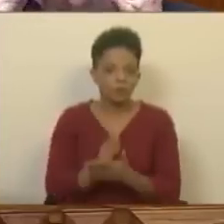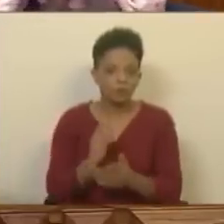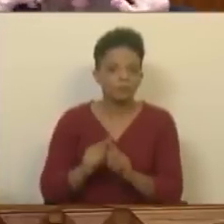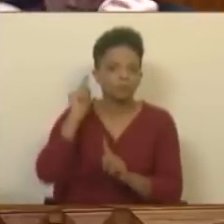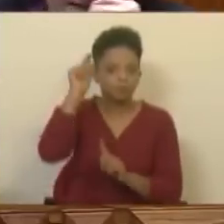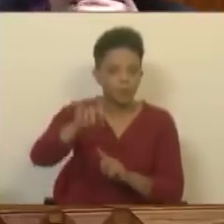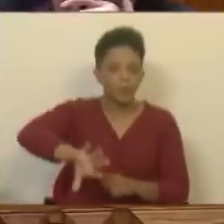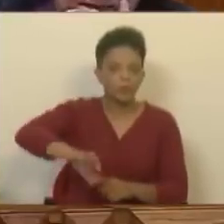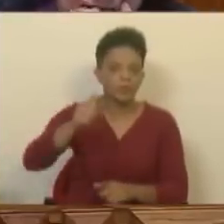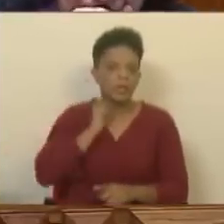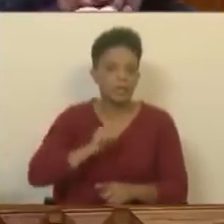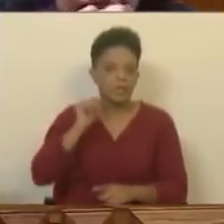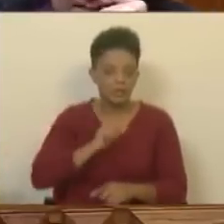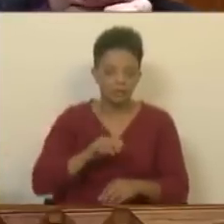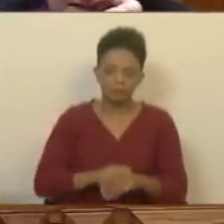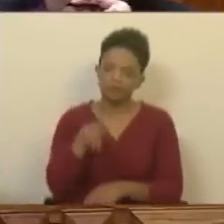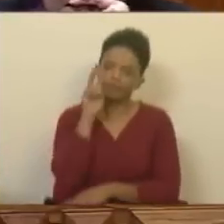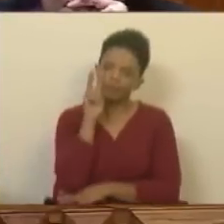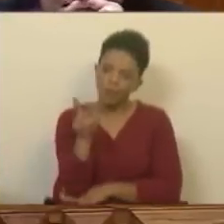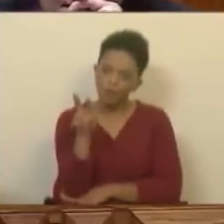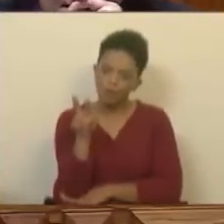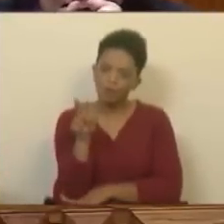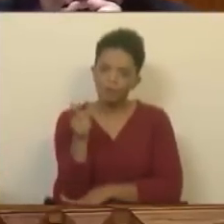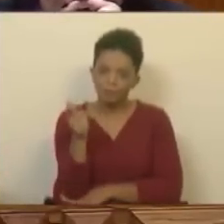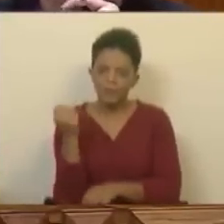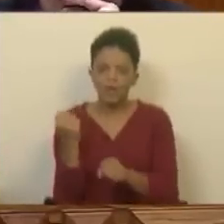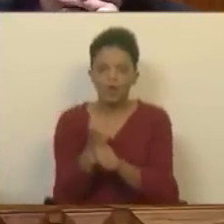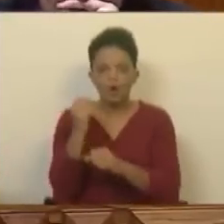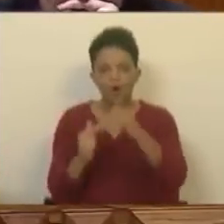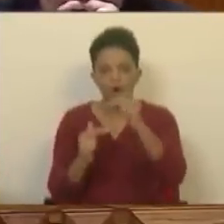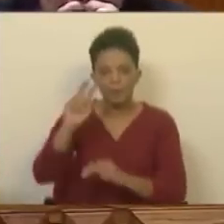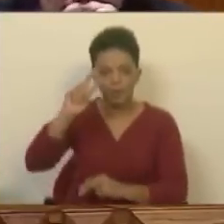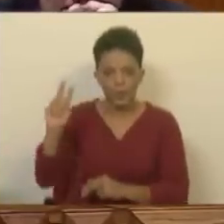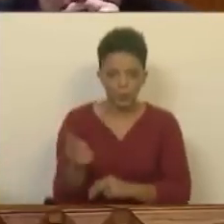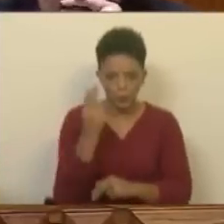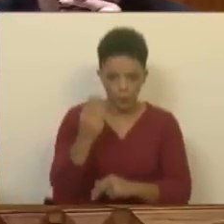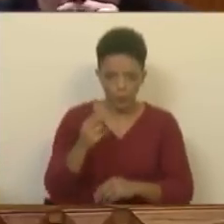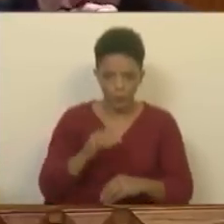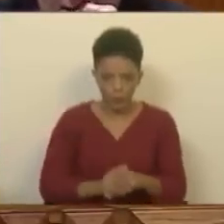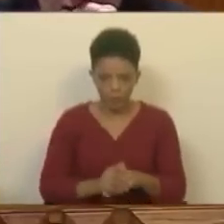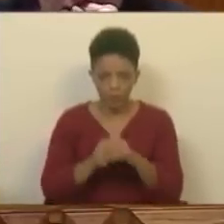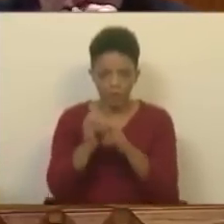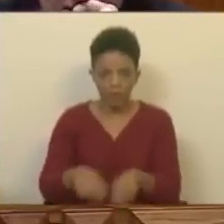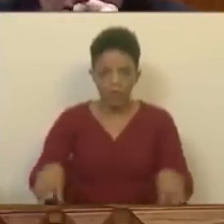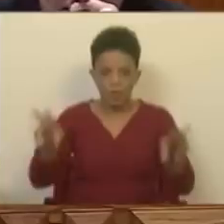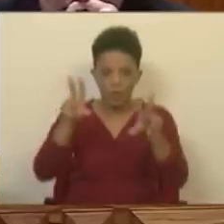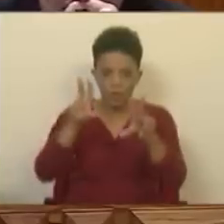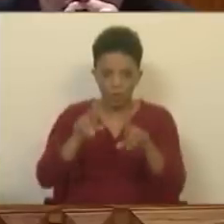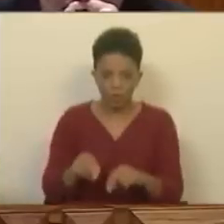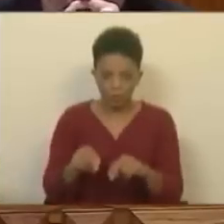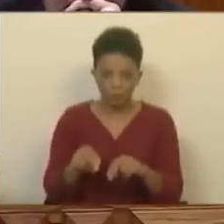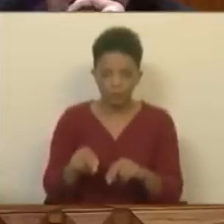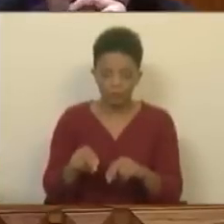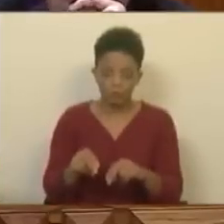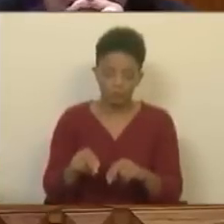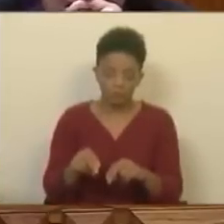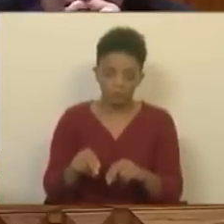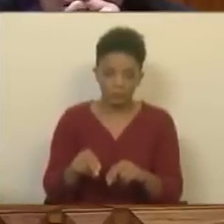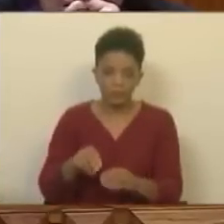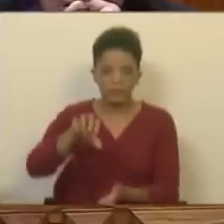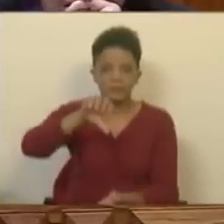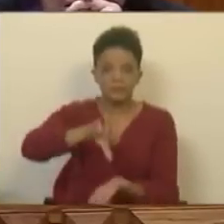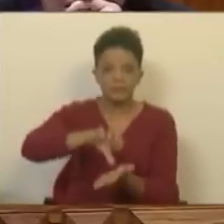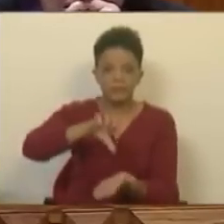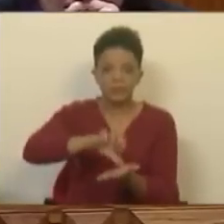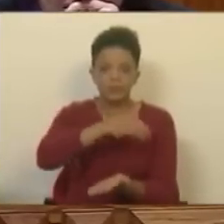no Cruzeiro onde tive a assistir Onde fui ver duas obras de dois dos novos dois dos sem-900